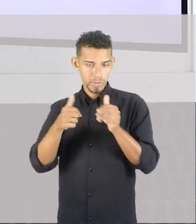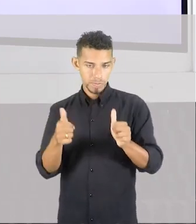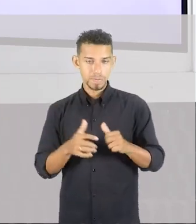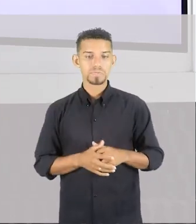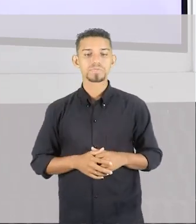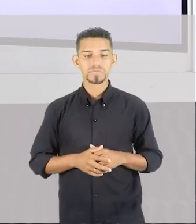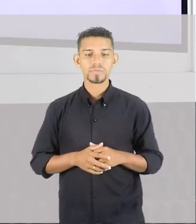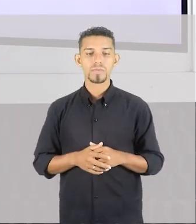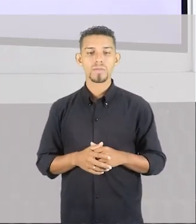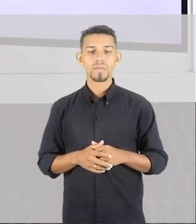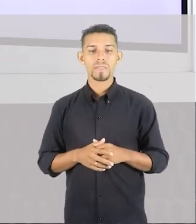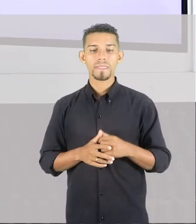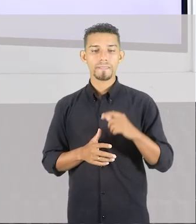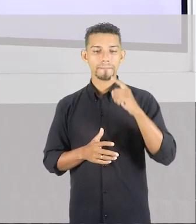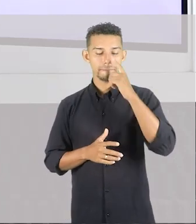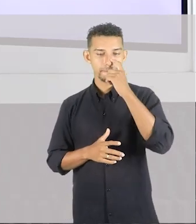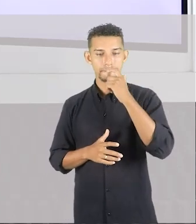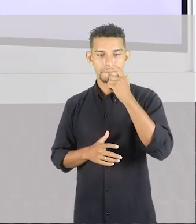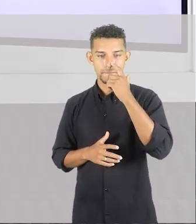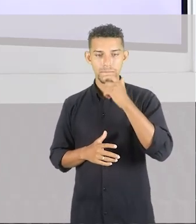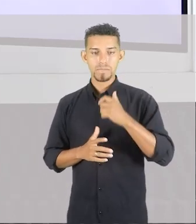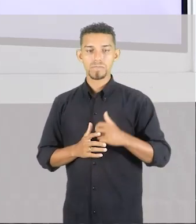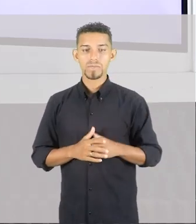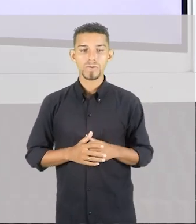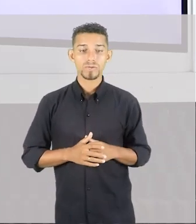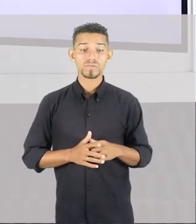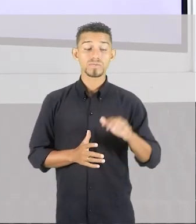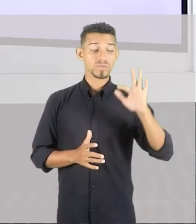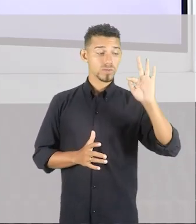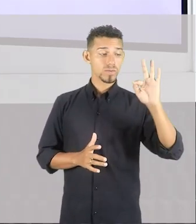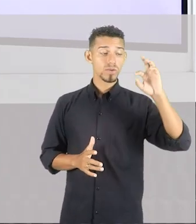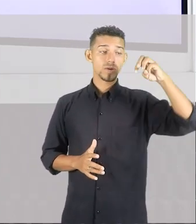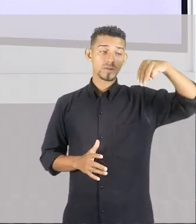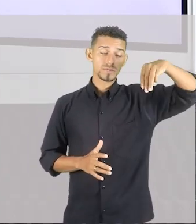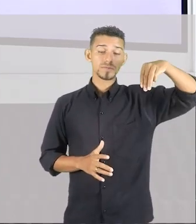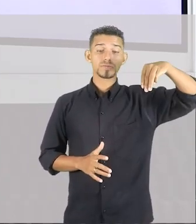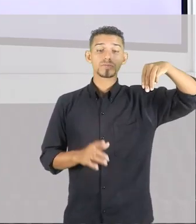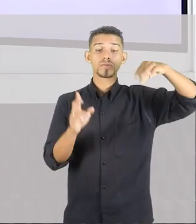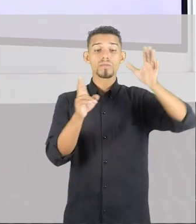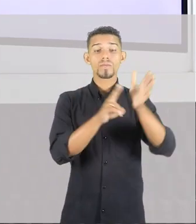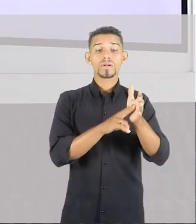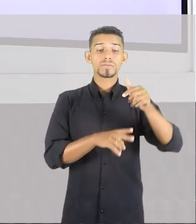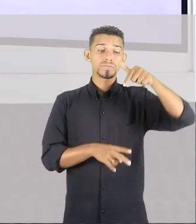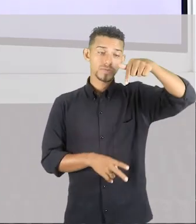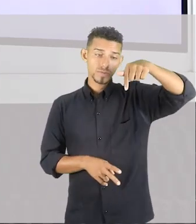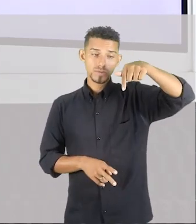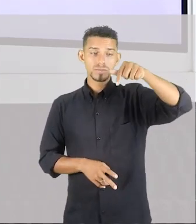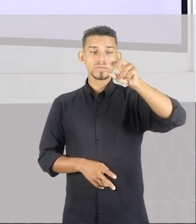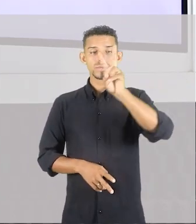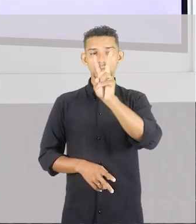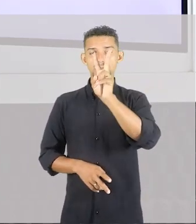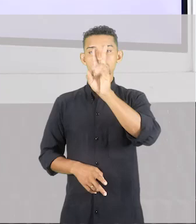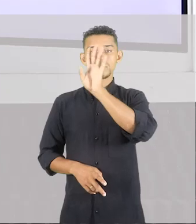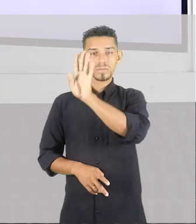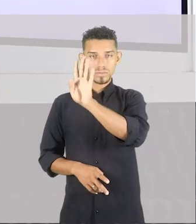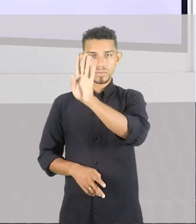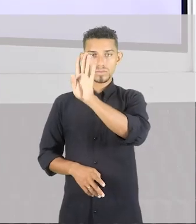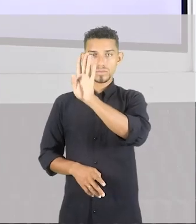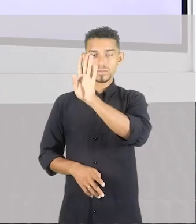valor da força magnética. Força magnética, quero